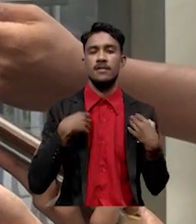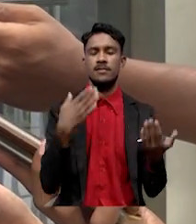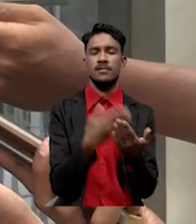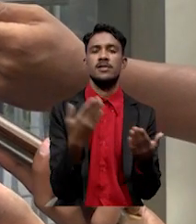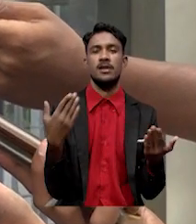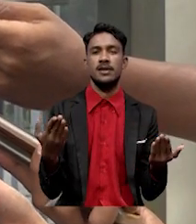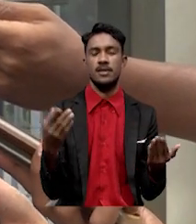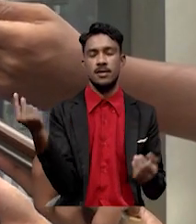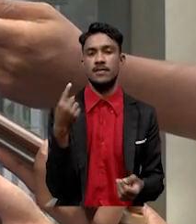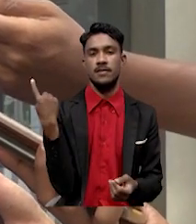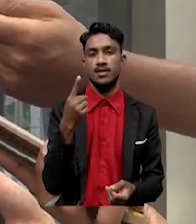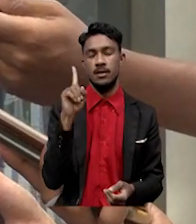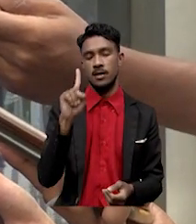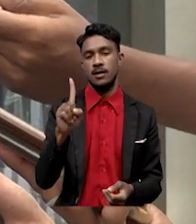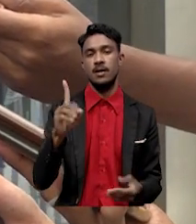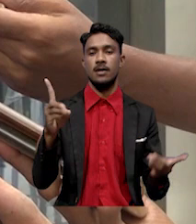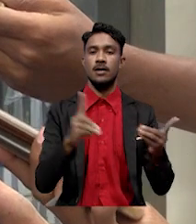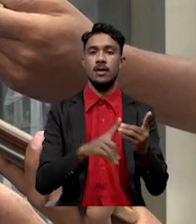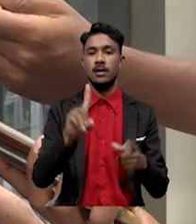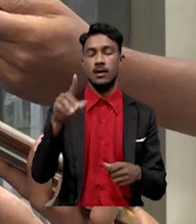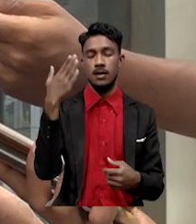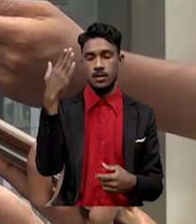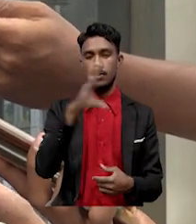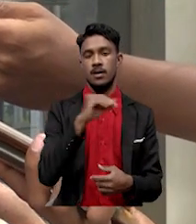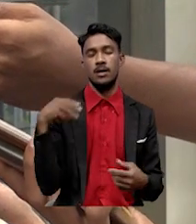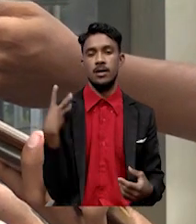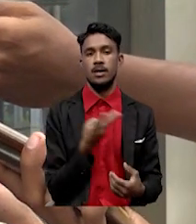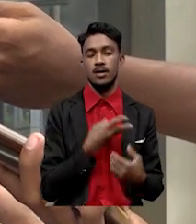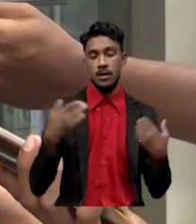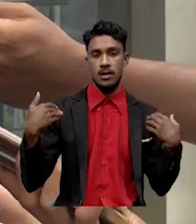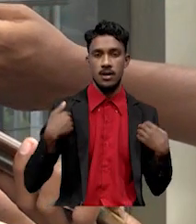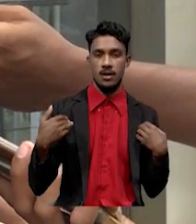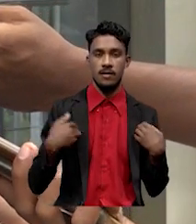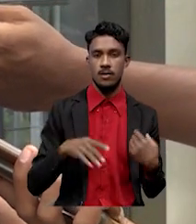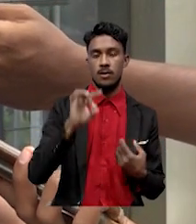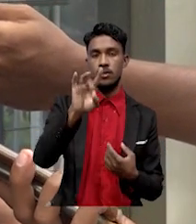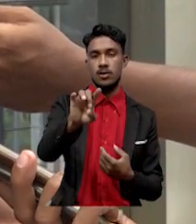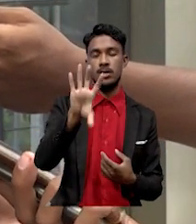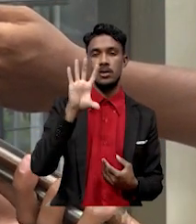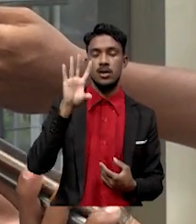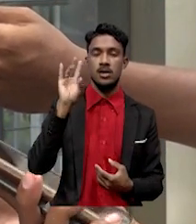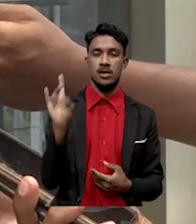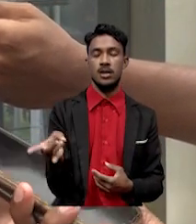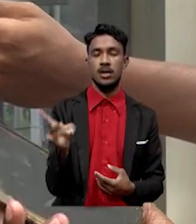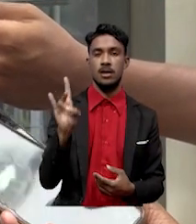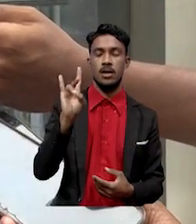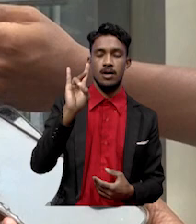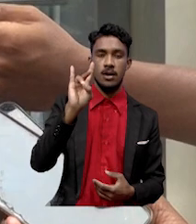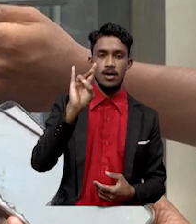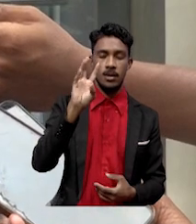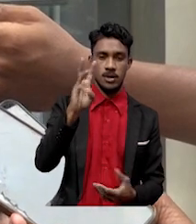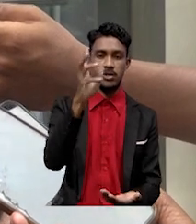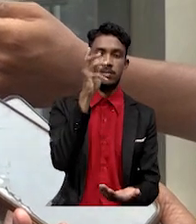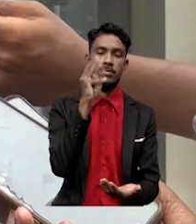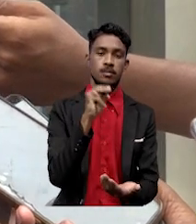Então, a data da nova está por volta de 876 mil e tal. Mas bem, até que a